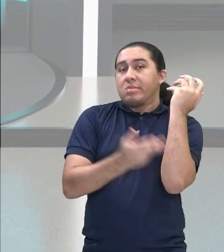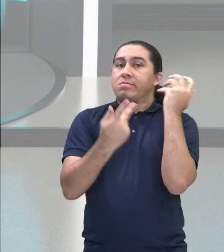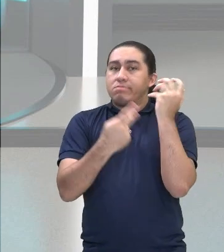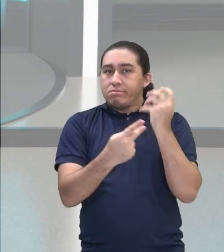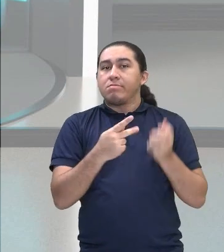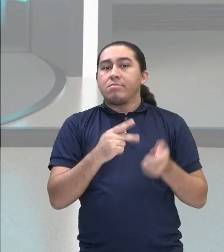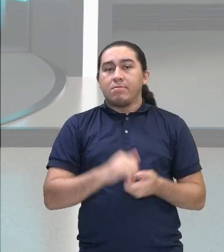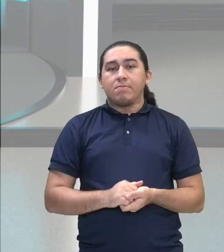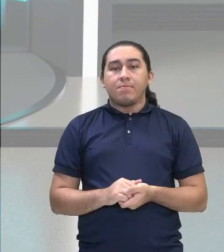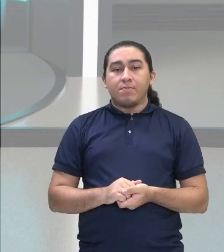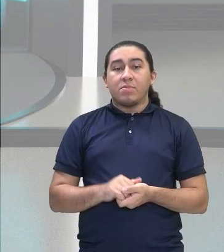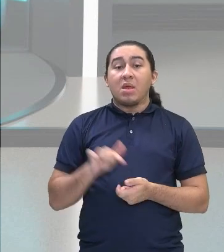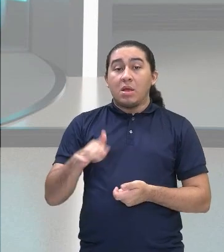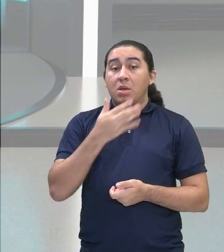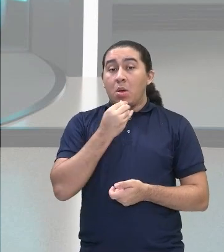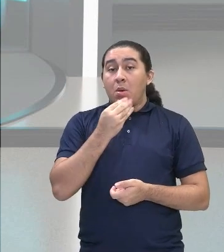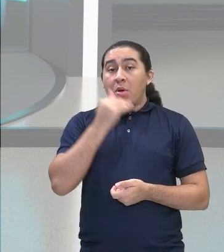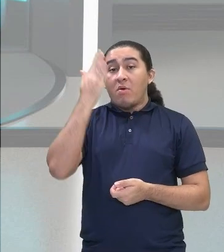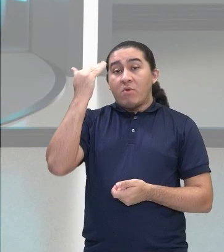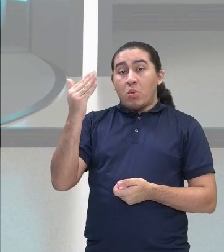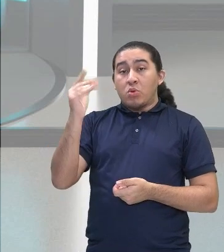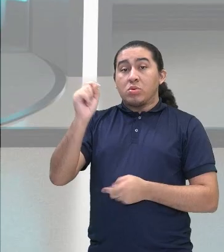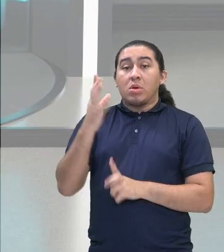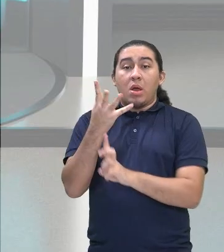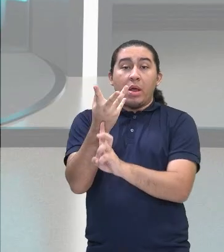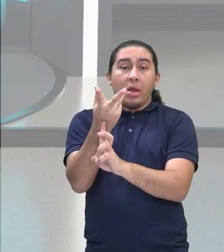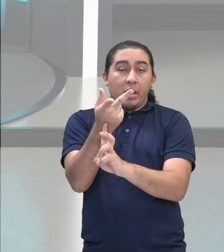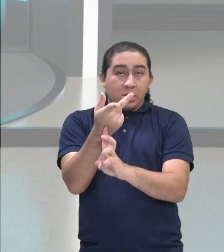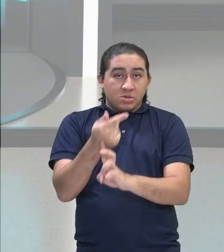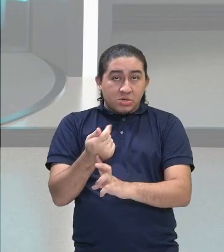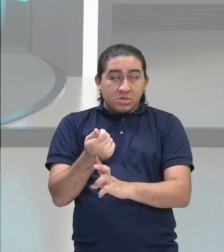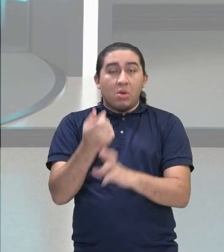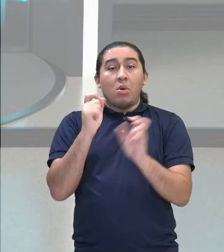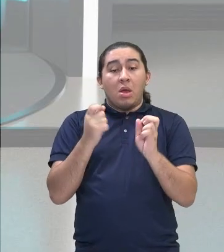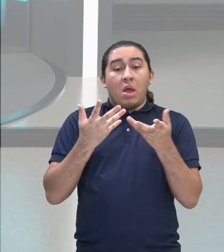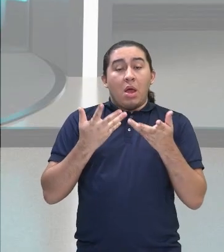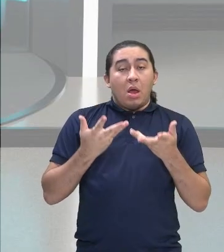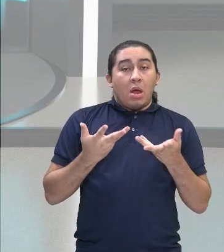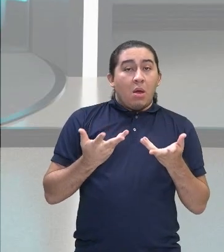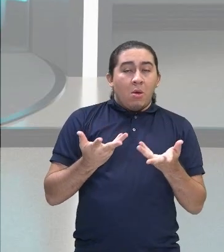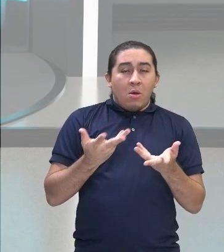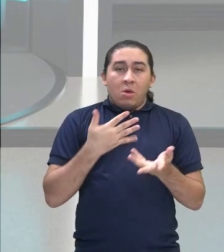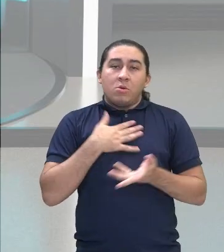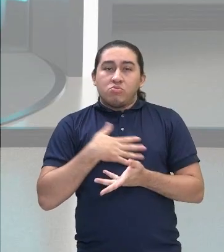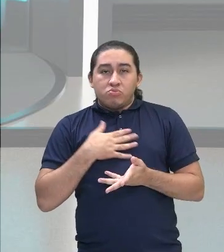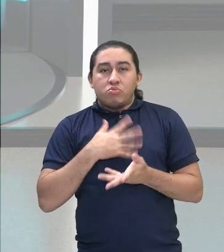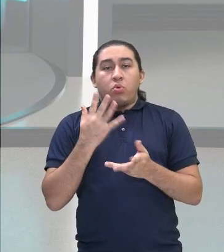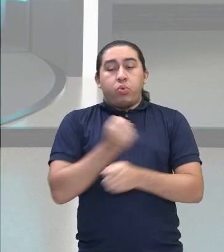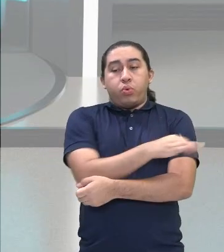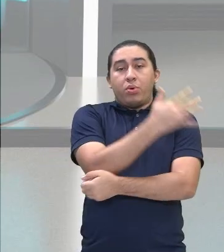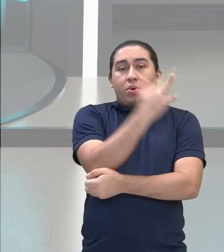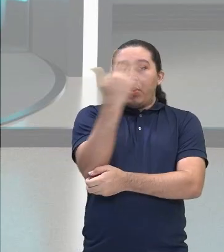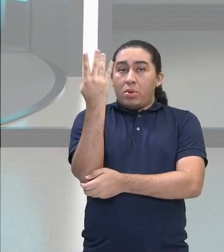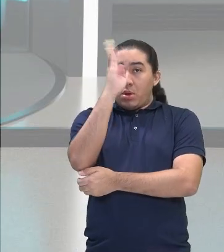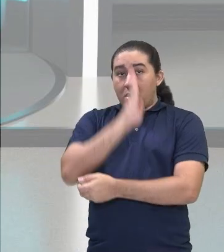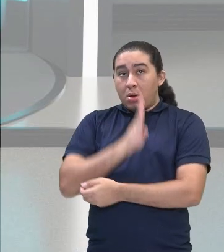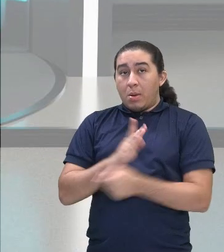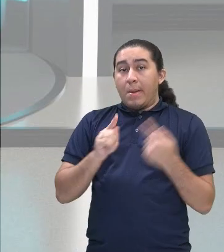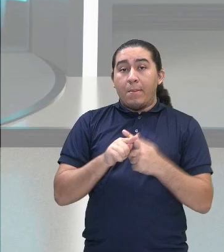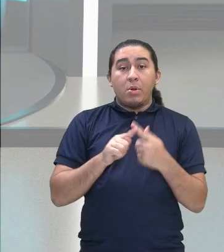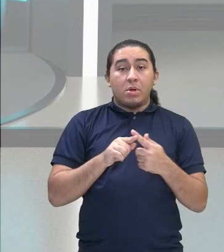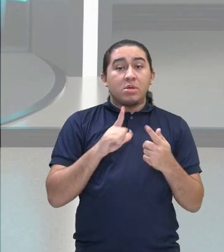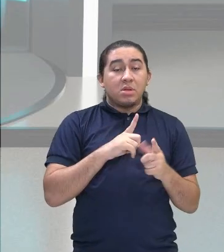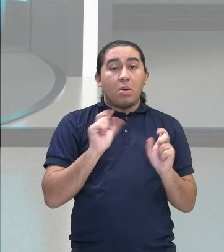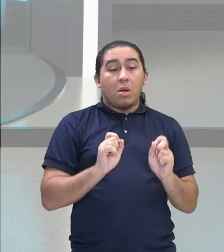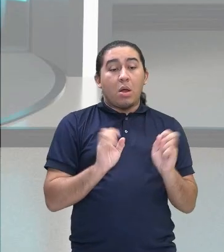Krajberg ficou conhecido como o artista que adotou a floresta brasileira por ter sido capaz de unir arte e meio